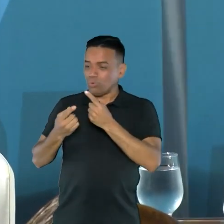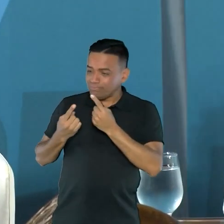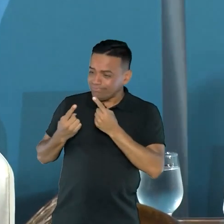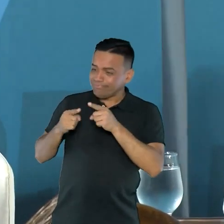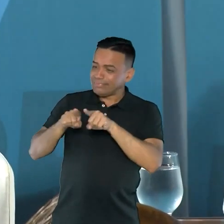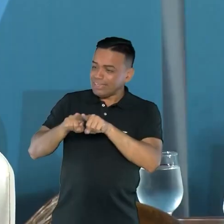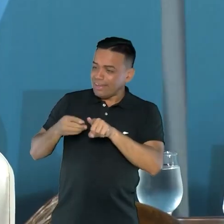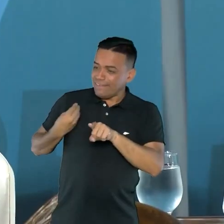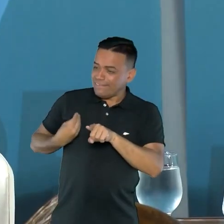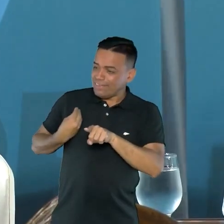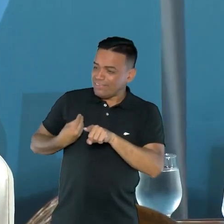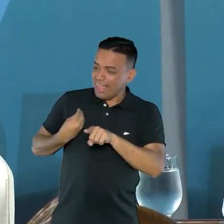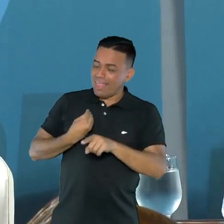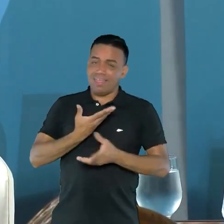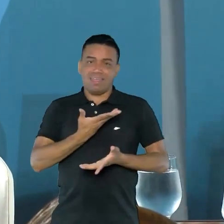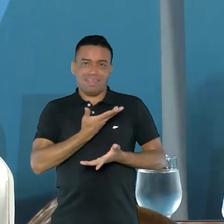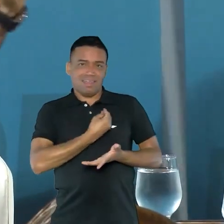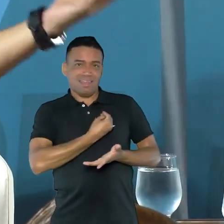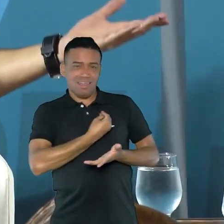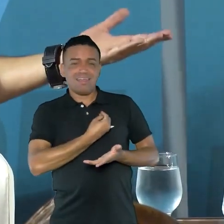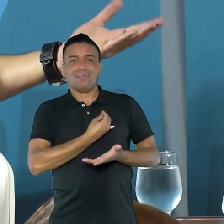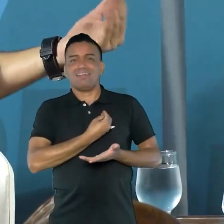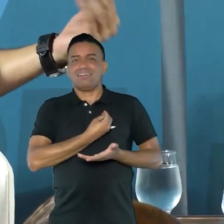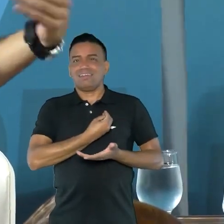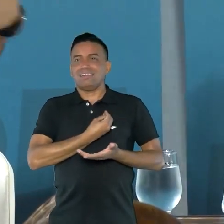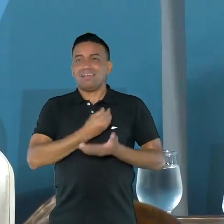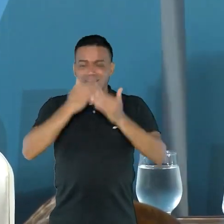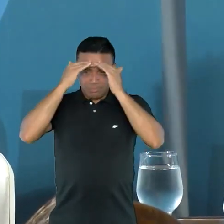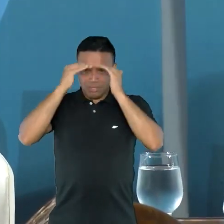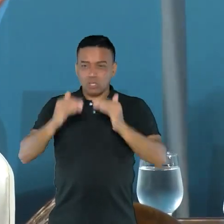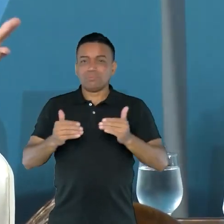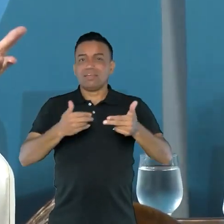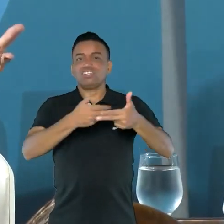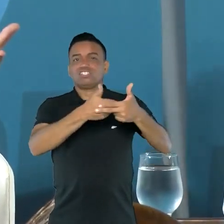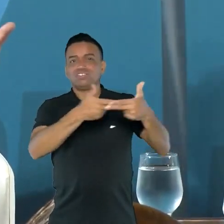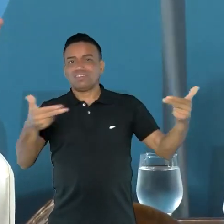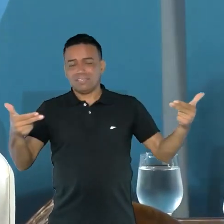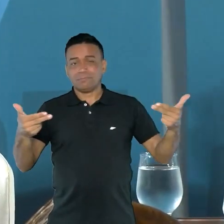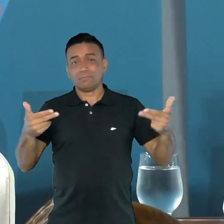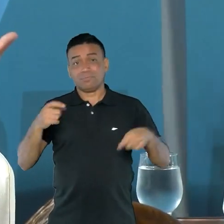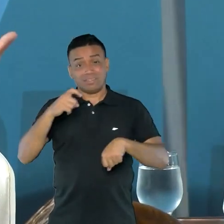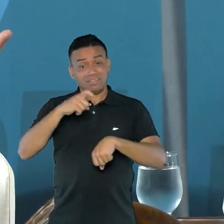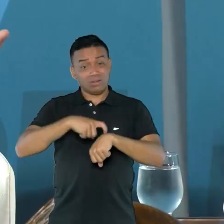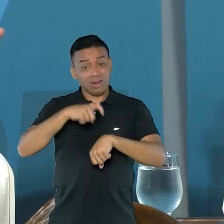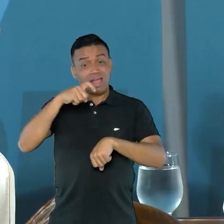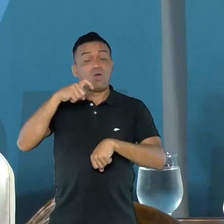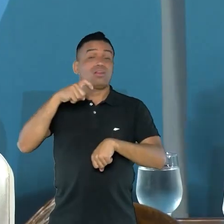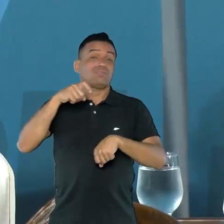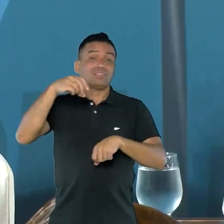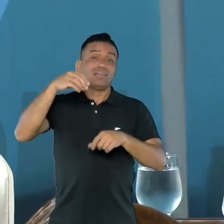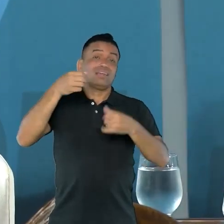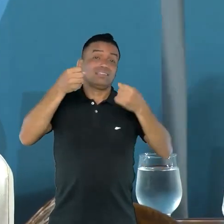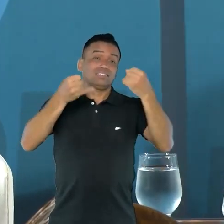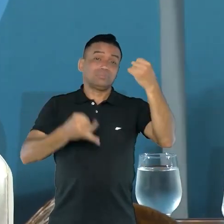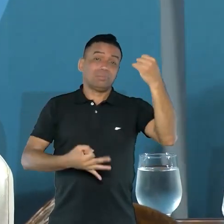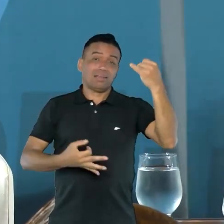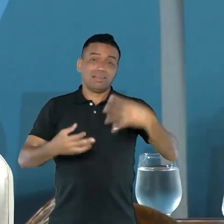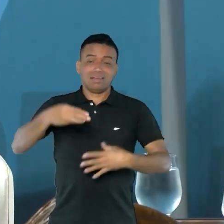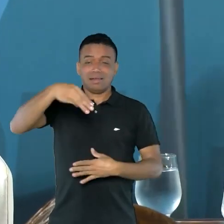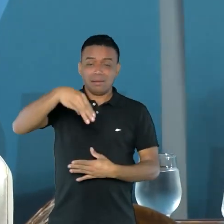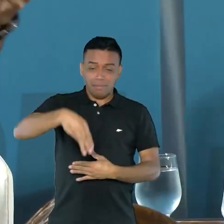respeitosamente na diversidade, nessa diversidade que você traz quando explica sobre monocultura? Seria possível, e